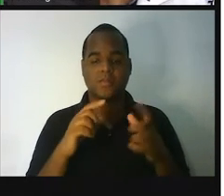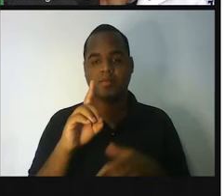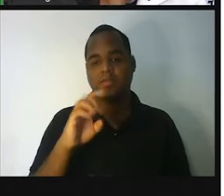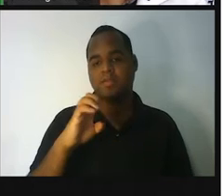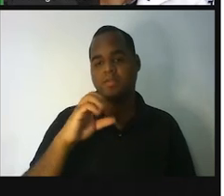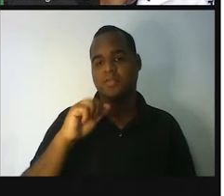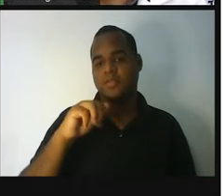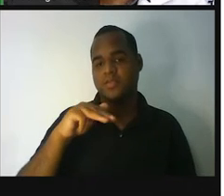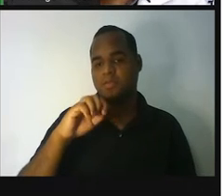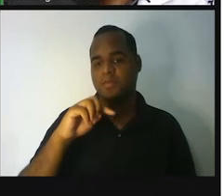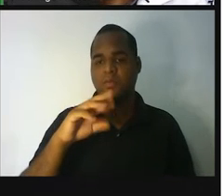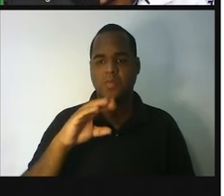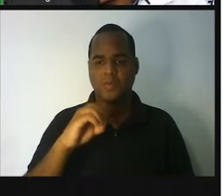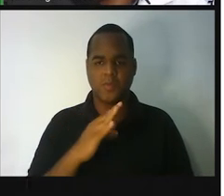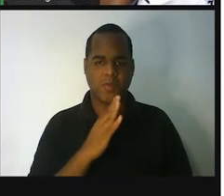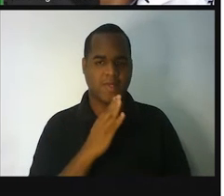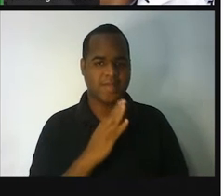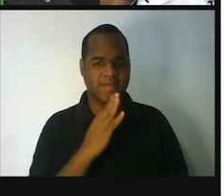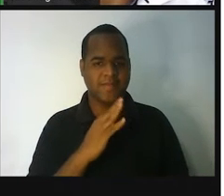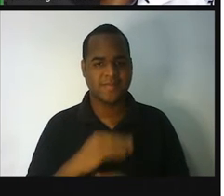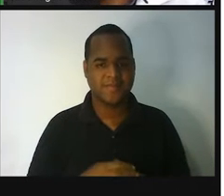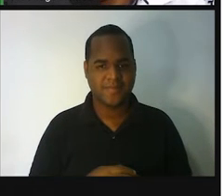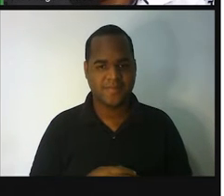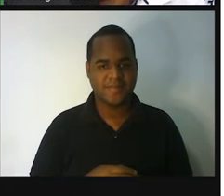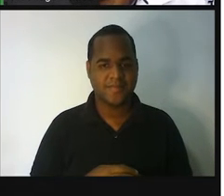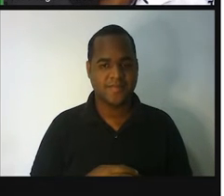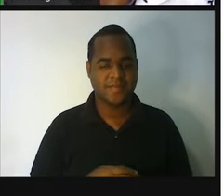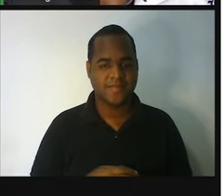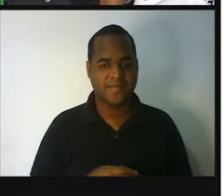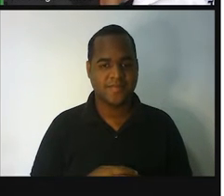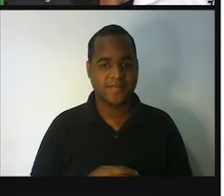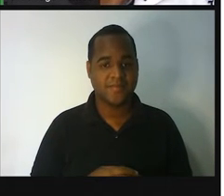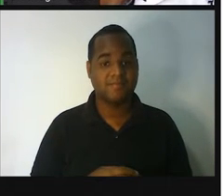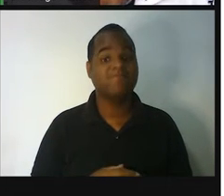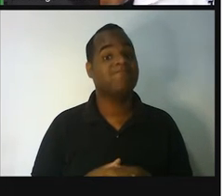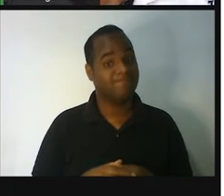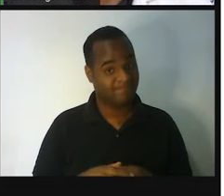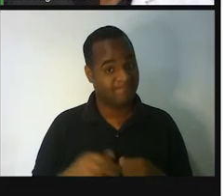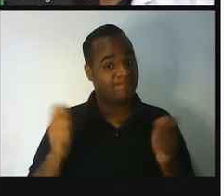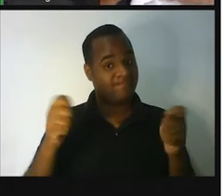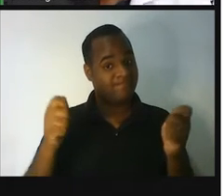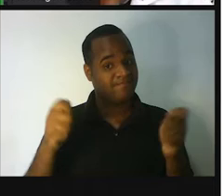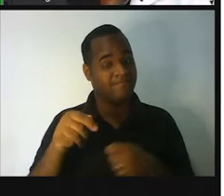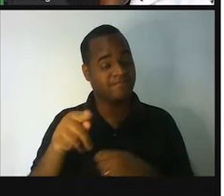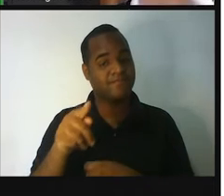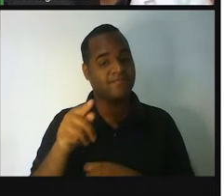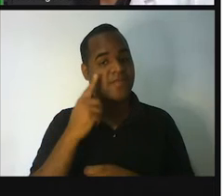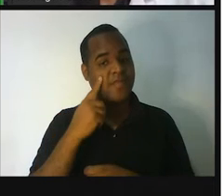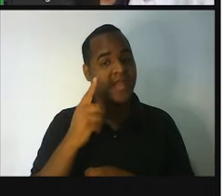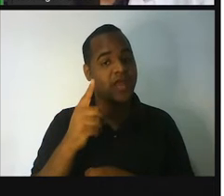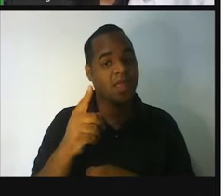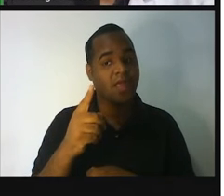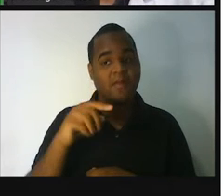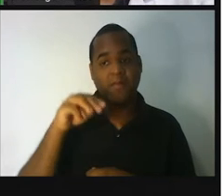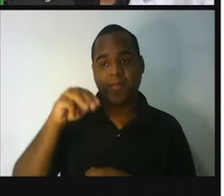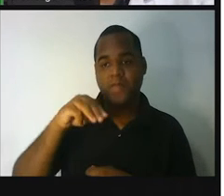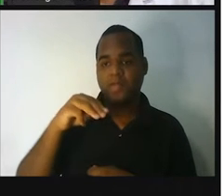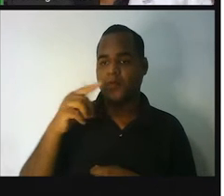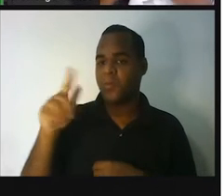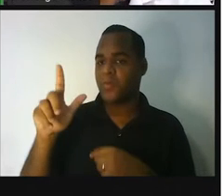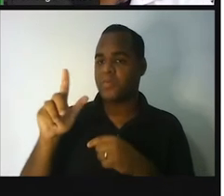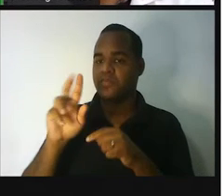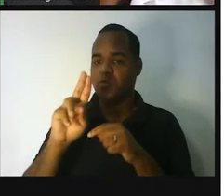e o bercinho pela que você conhece Pois é além do mesmo além